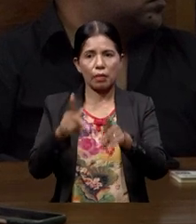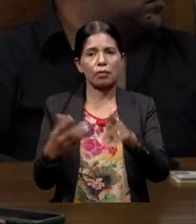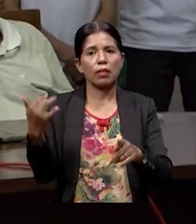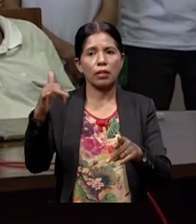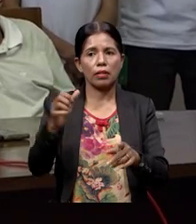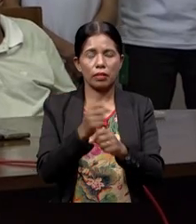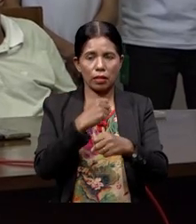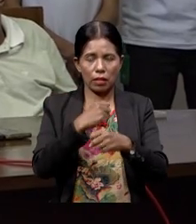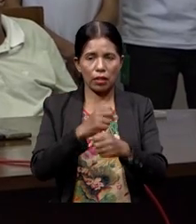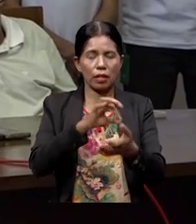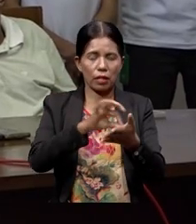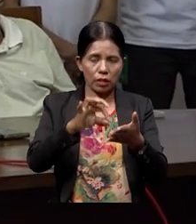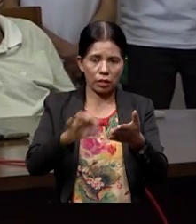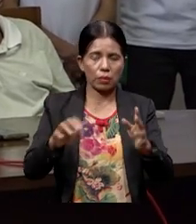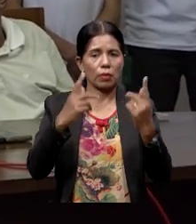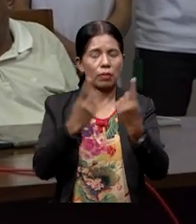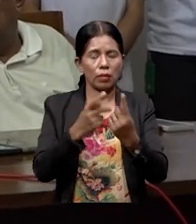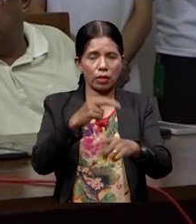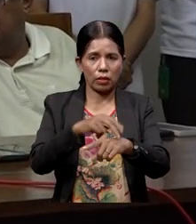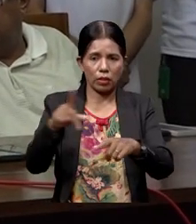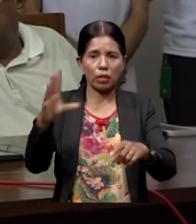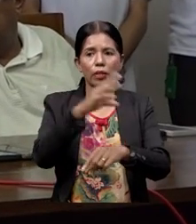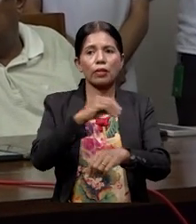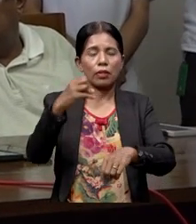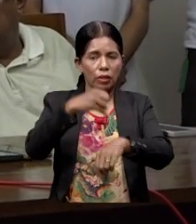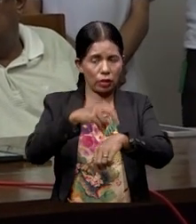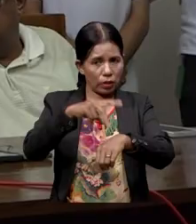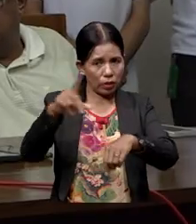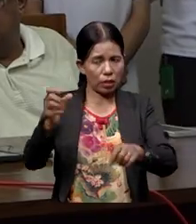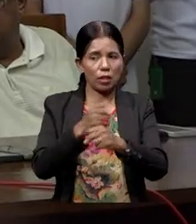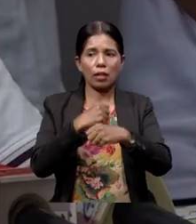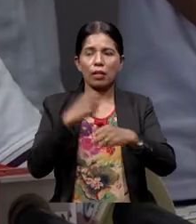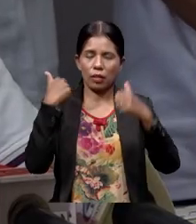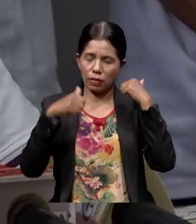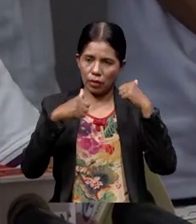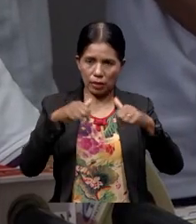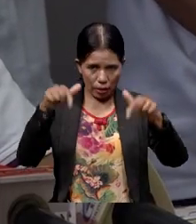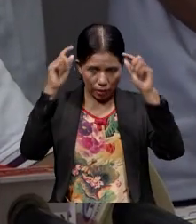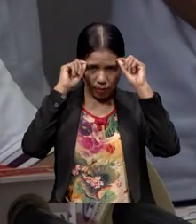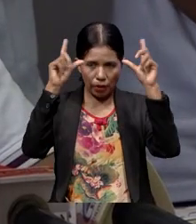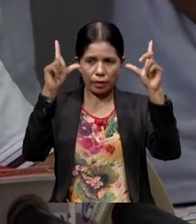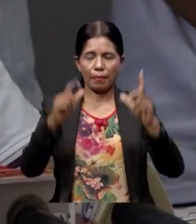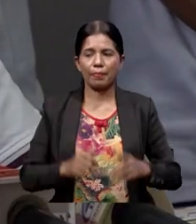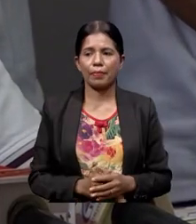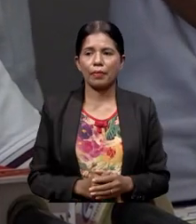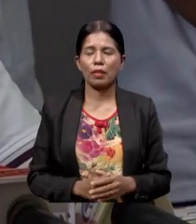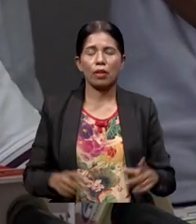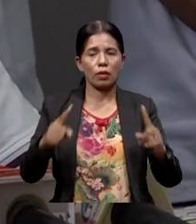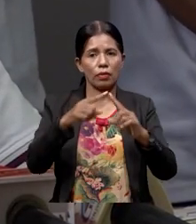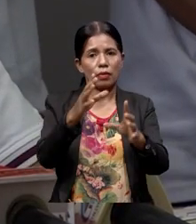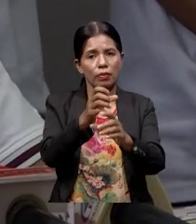se halo registro ba empresa nacional no internacional nebe halau atividade ia Timor-Leste. Levantamento base de